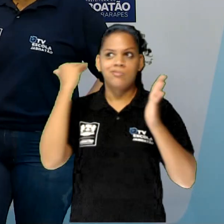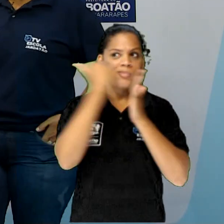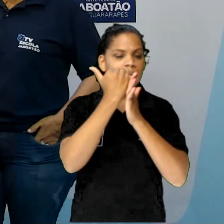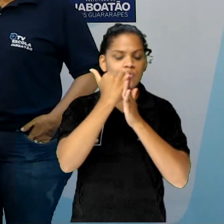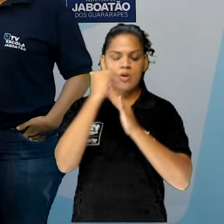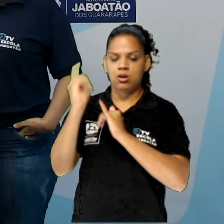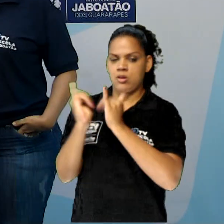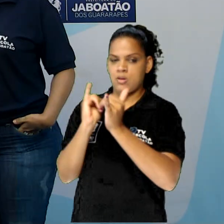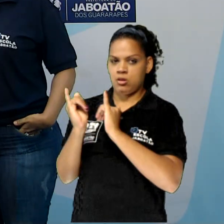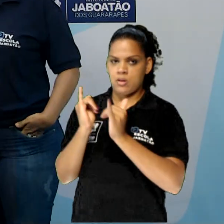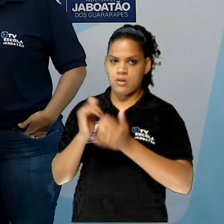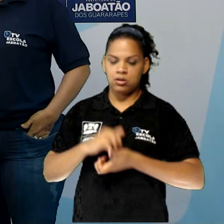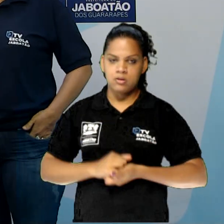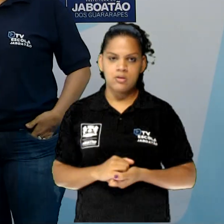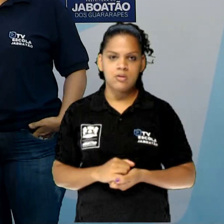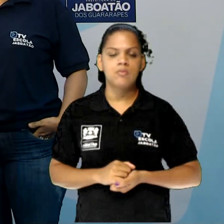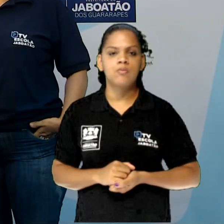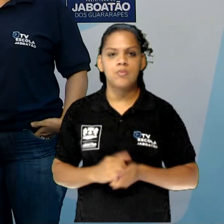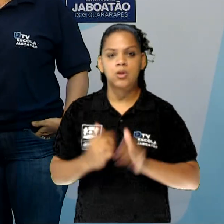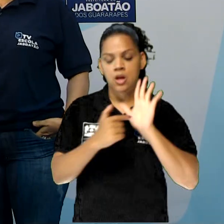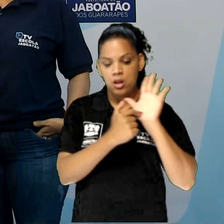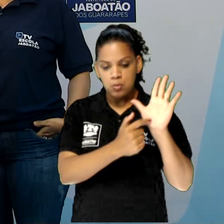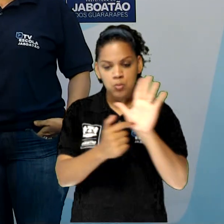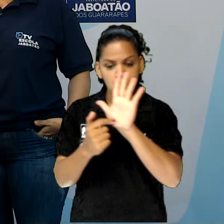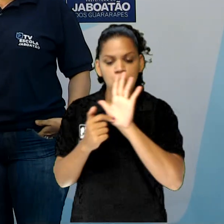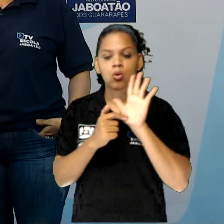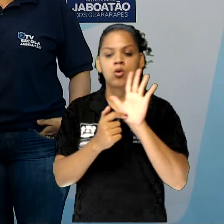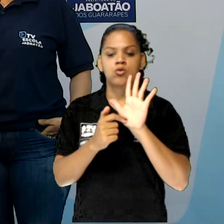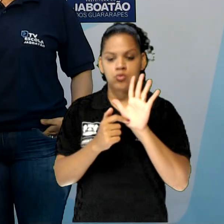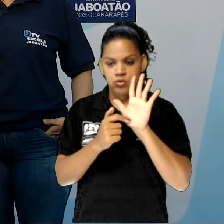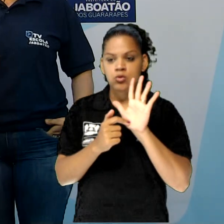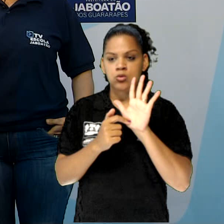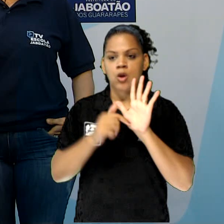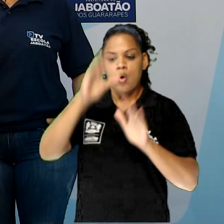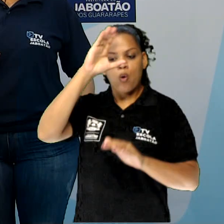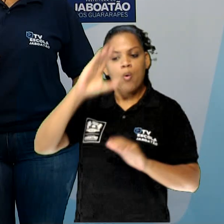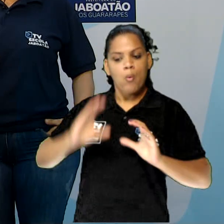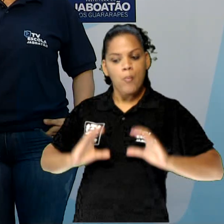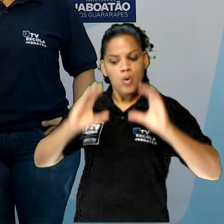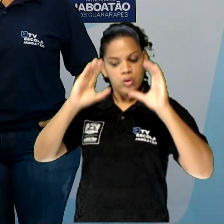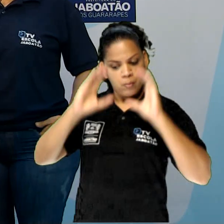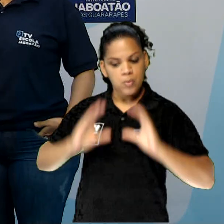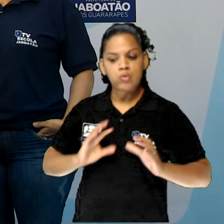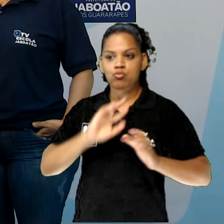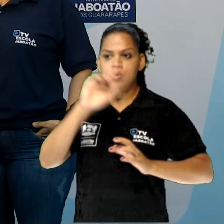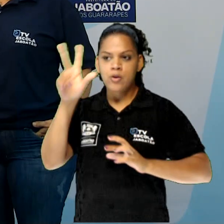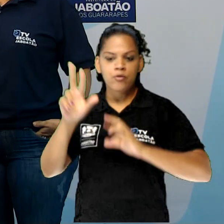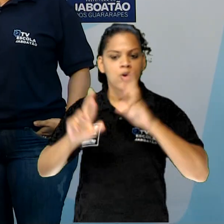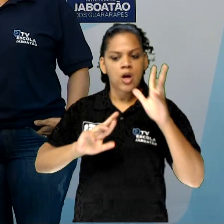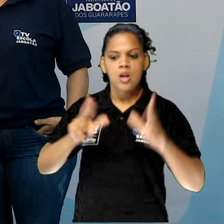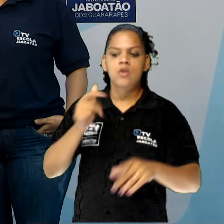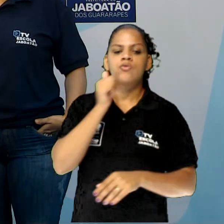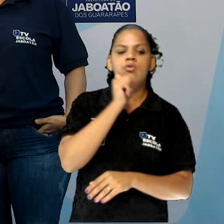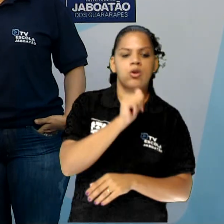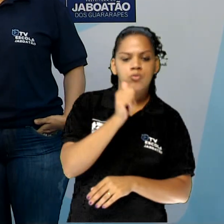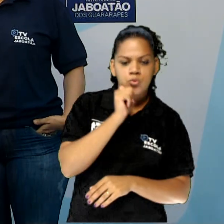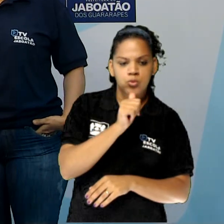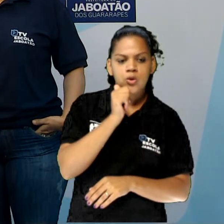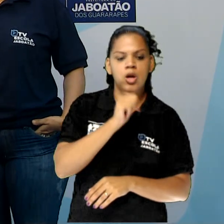internet. E aí ele mostra comportamentos diferenciados, que as garotas elas têm uma